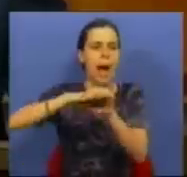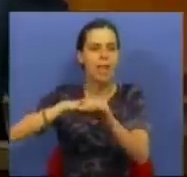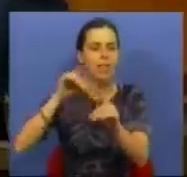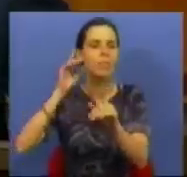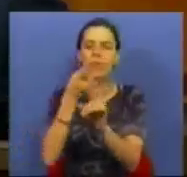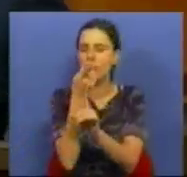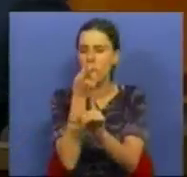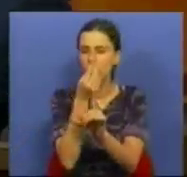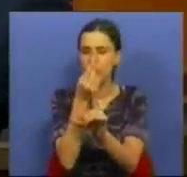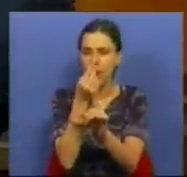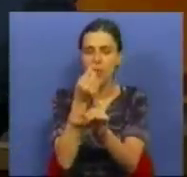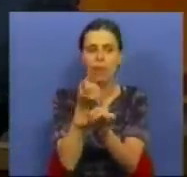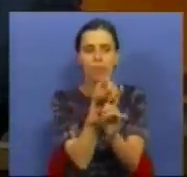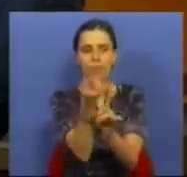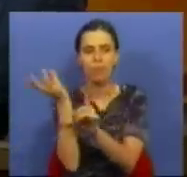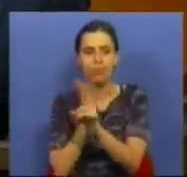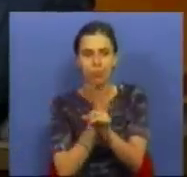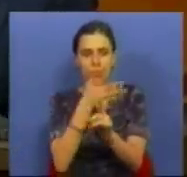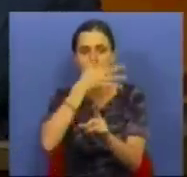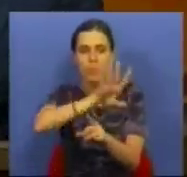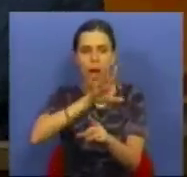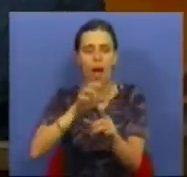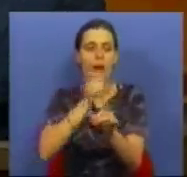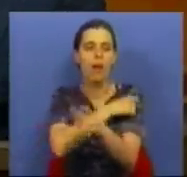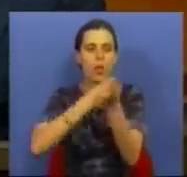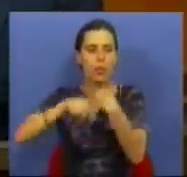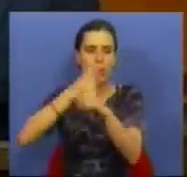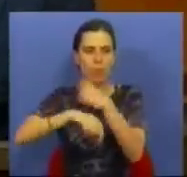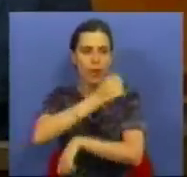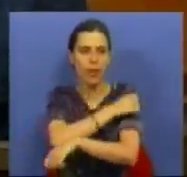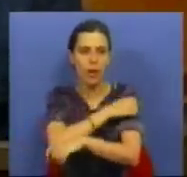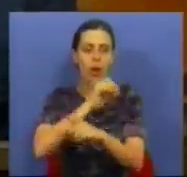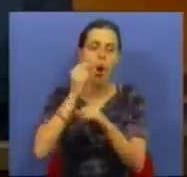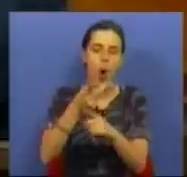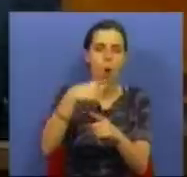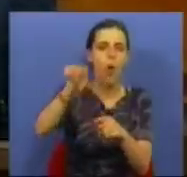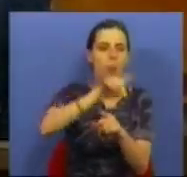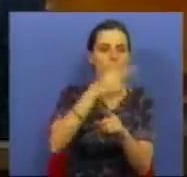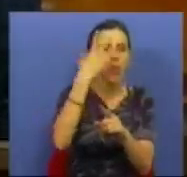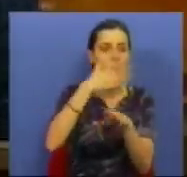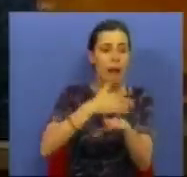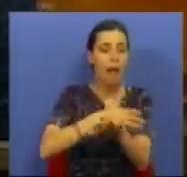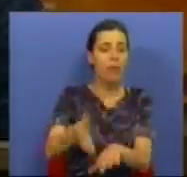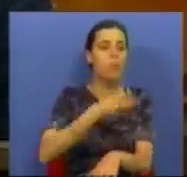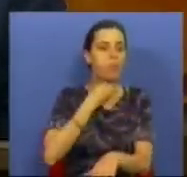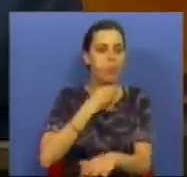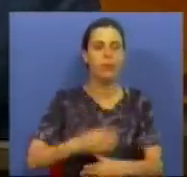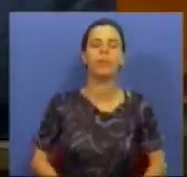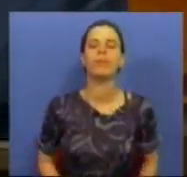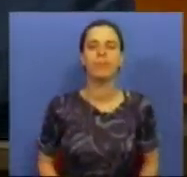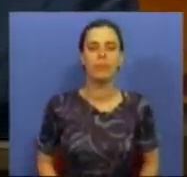a 90 ativos financeiros tóxicos no imobiliário ou ao Lehman Brothers 2 dias antes da falência.